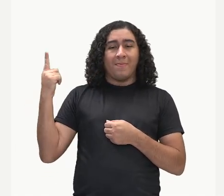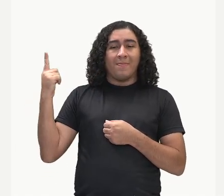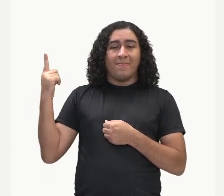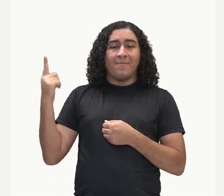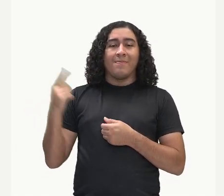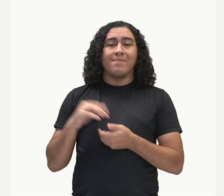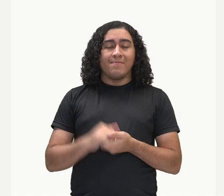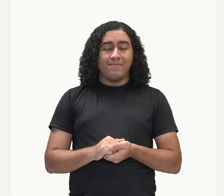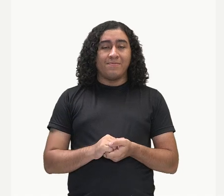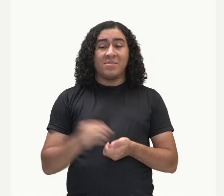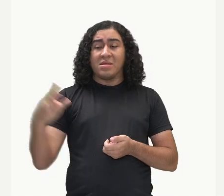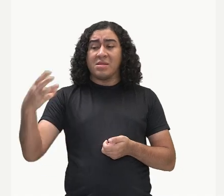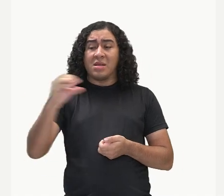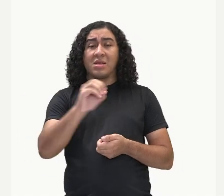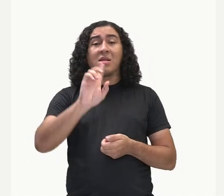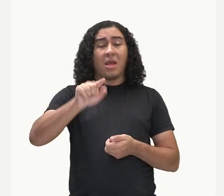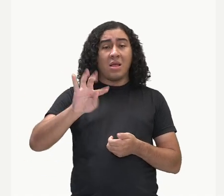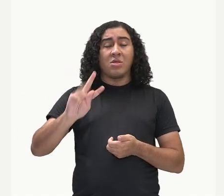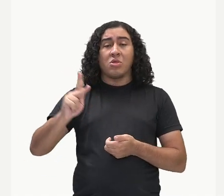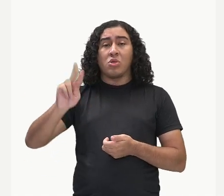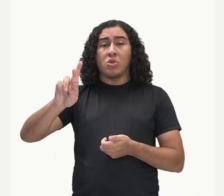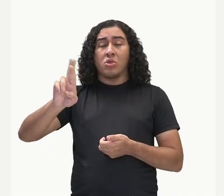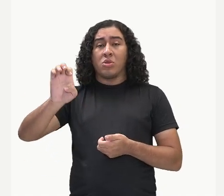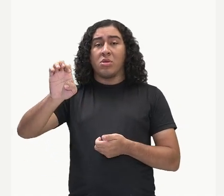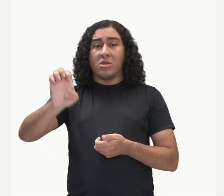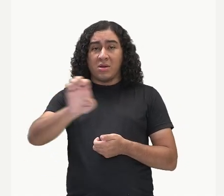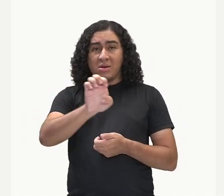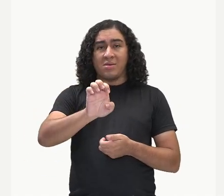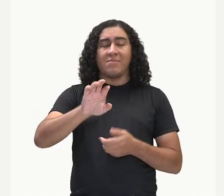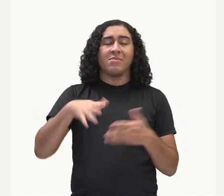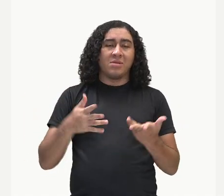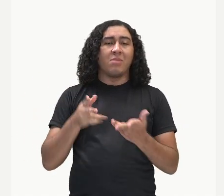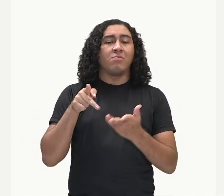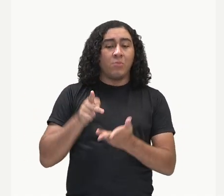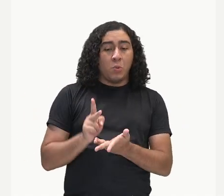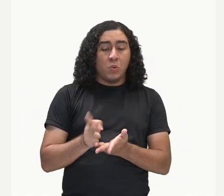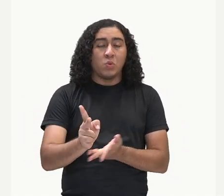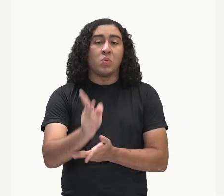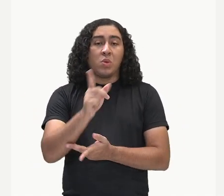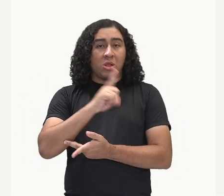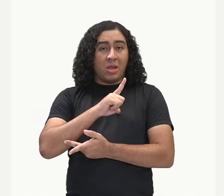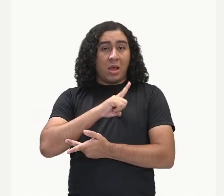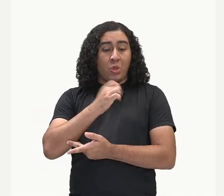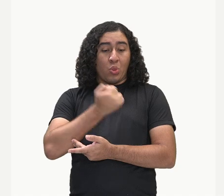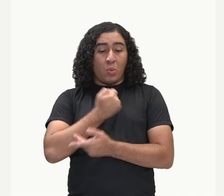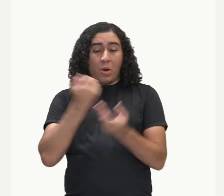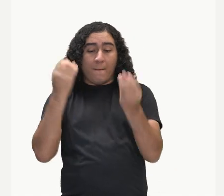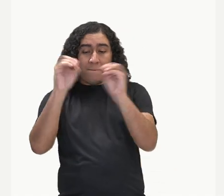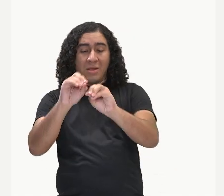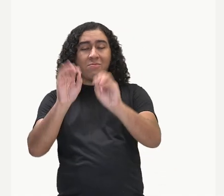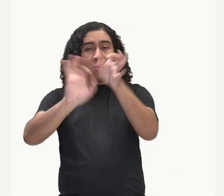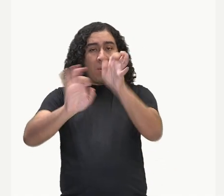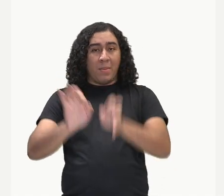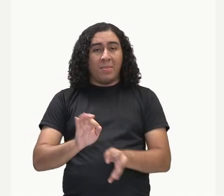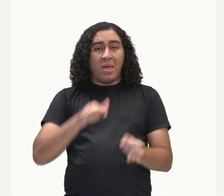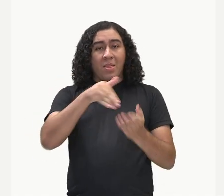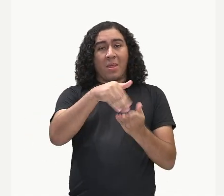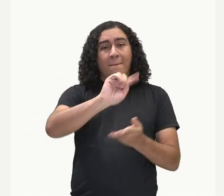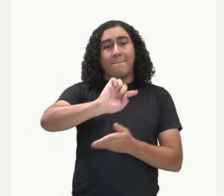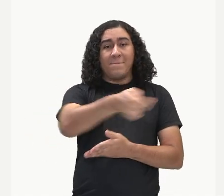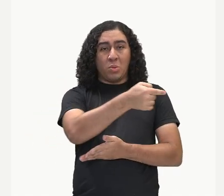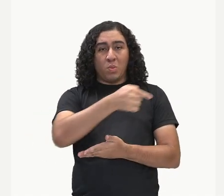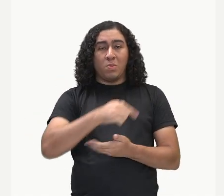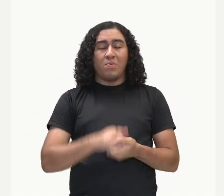200, 300, 300 e assim por diante. Então, segue aí esses números aí até 1000, tá certo?